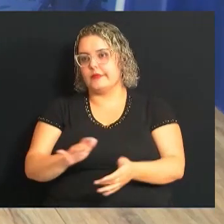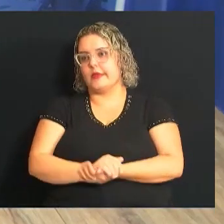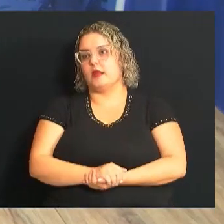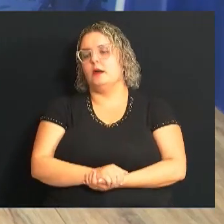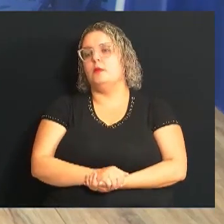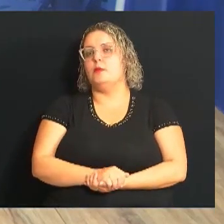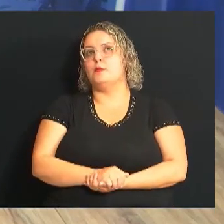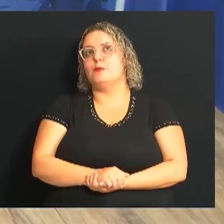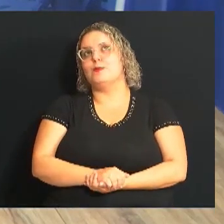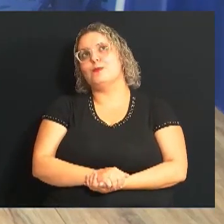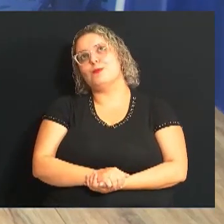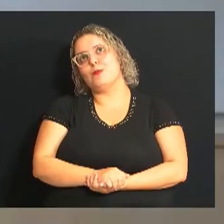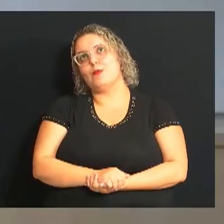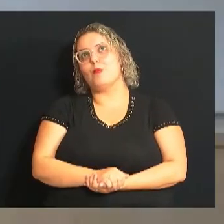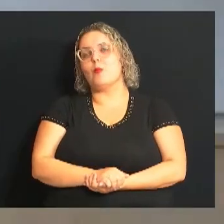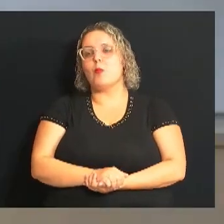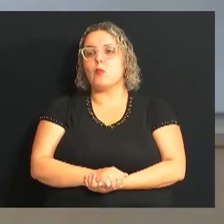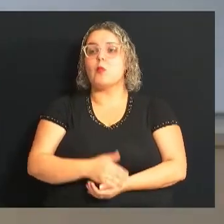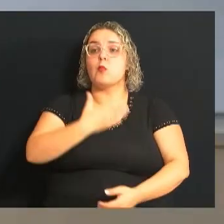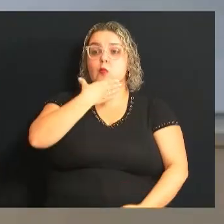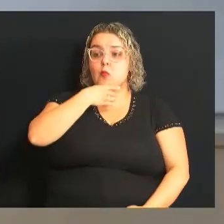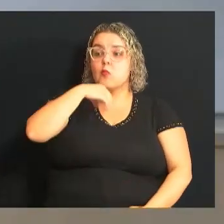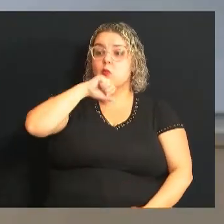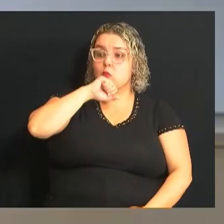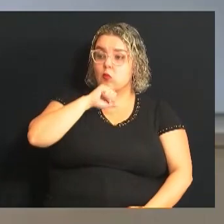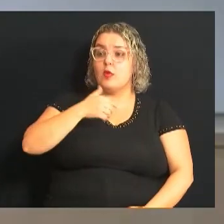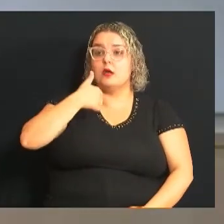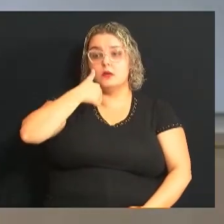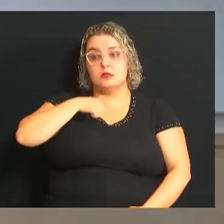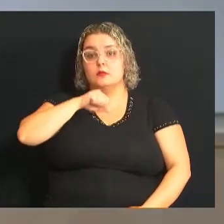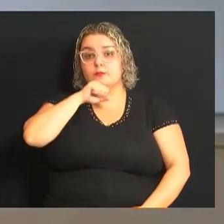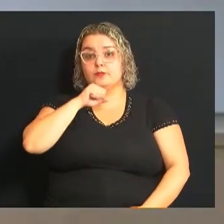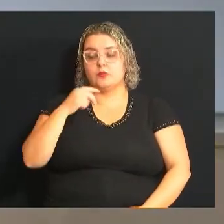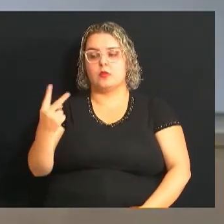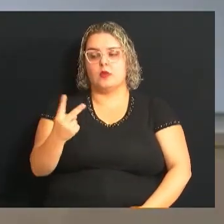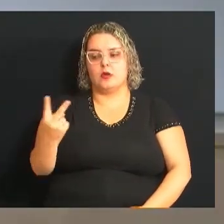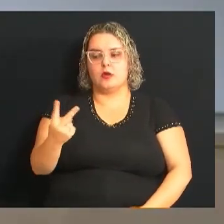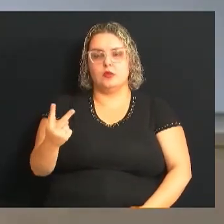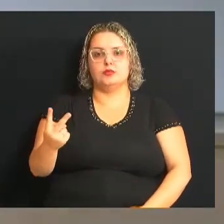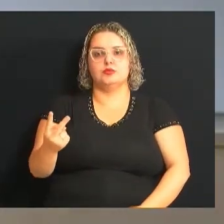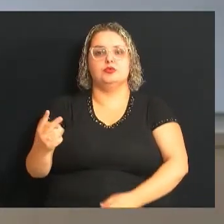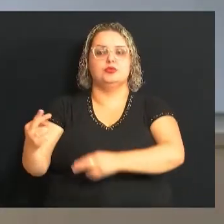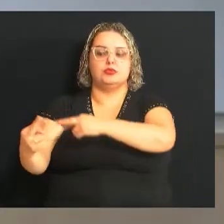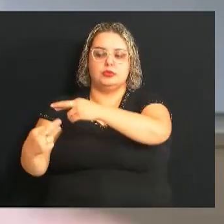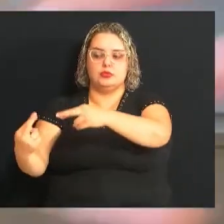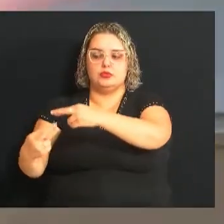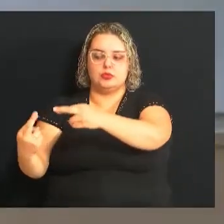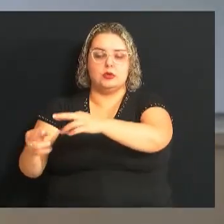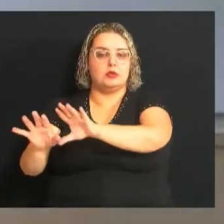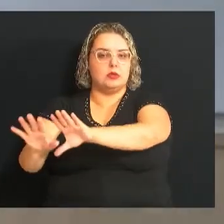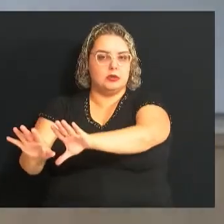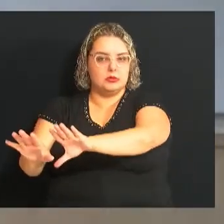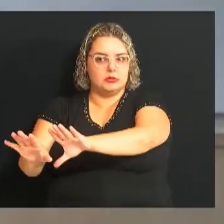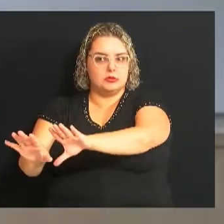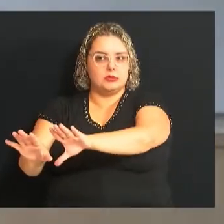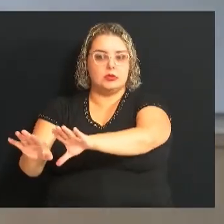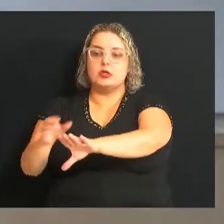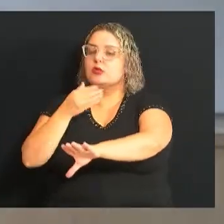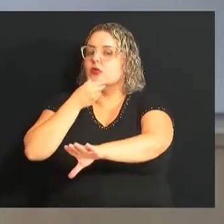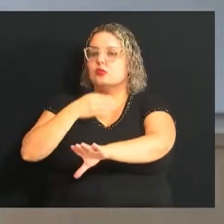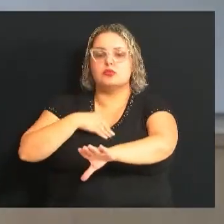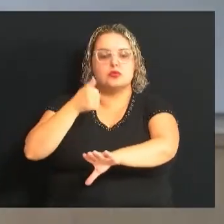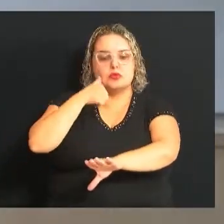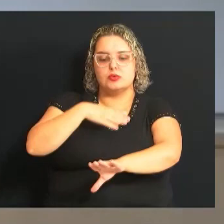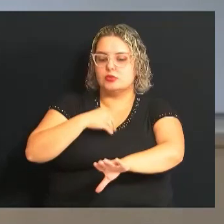Olha, os pais devem resolver as suas questões entre eles e deixar os filhos fora disso. Tem uma frase que eu até coloquei no